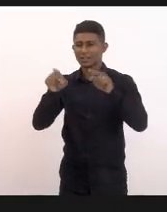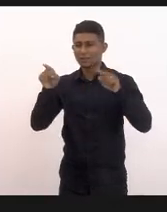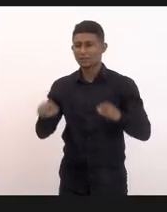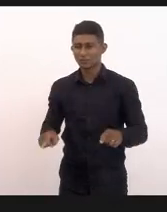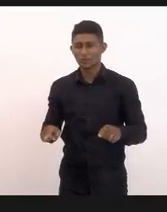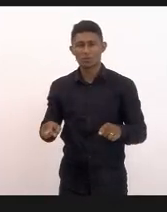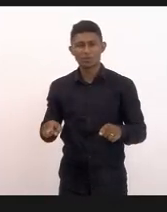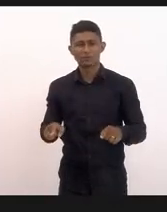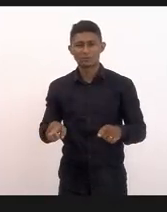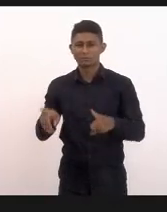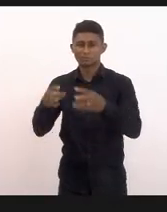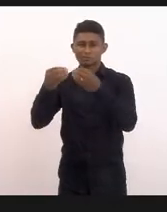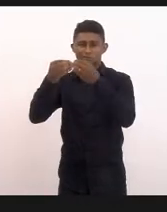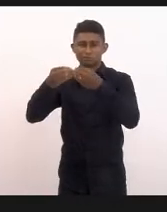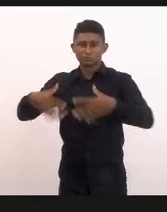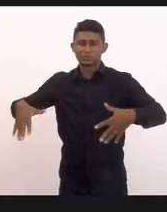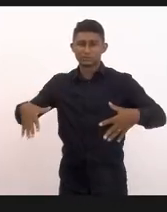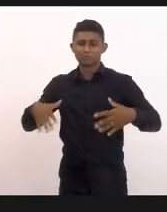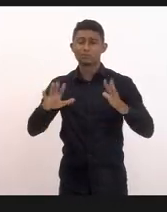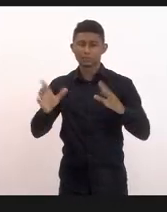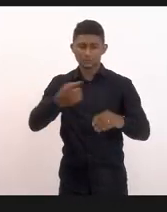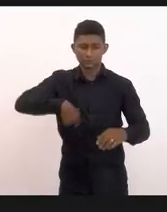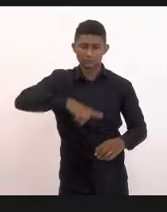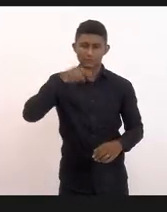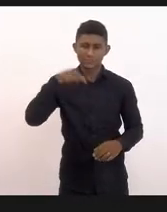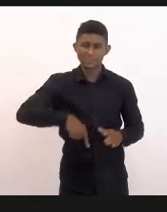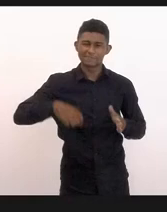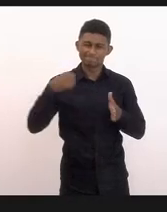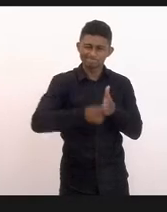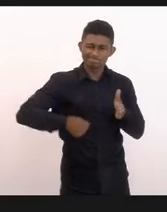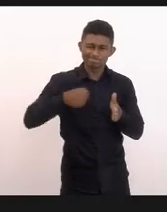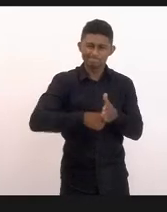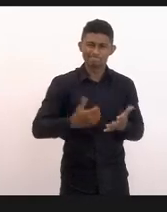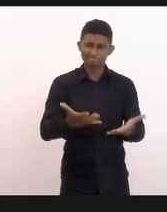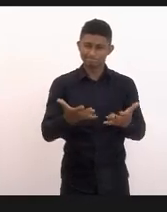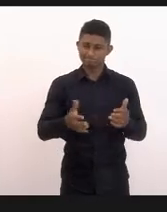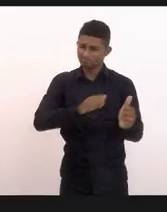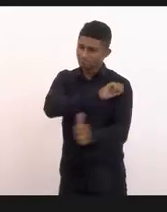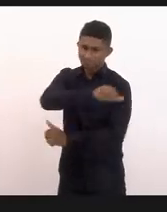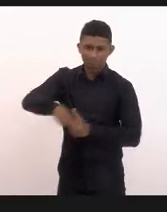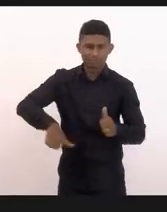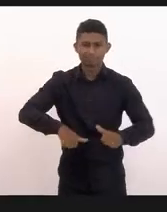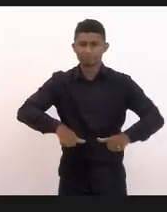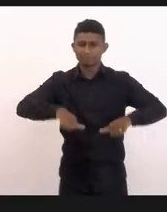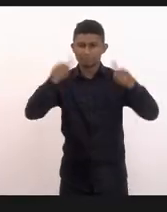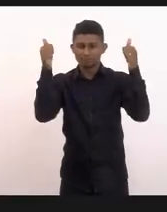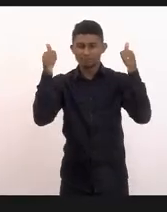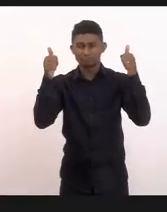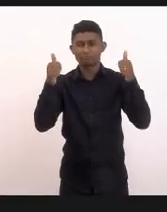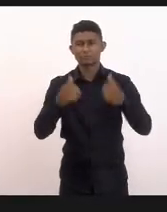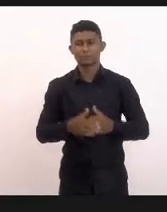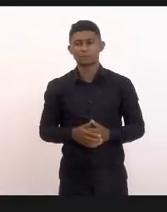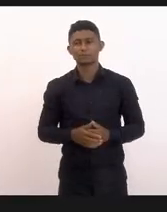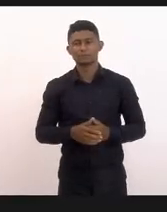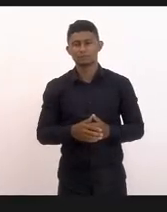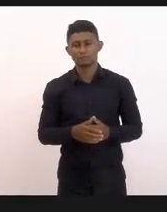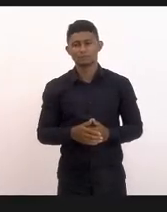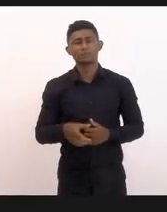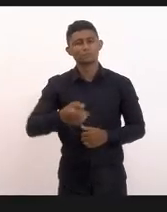servidores, e nós estamos aqui para lutar e para reverter esse processo. Não é demagogia, nós sabemos